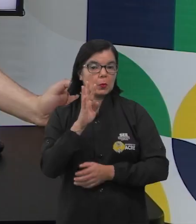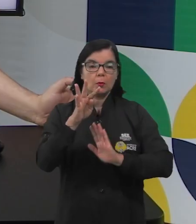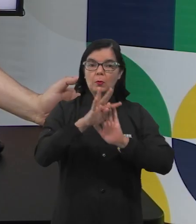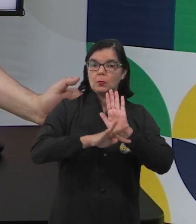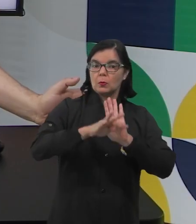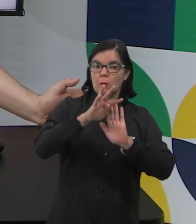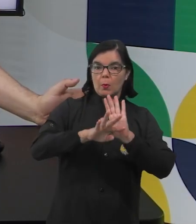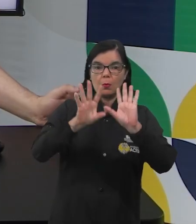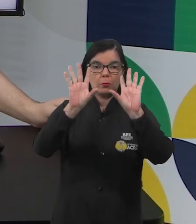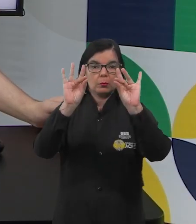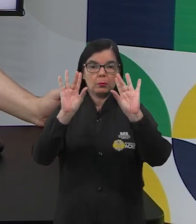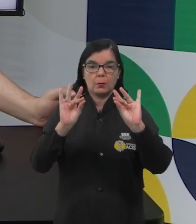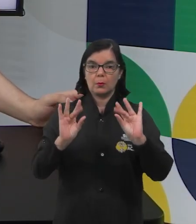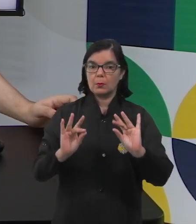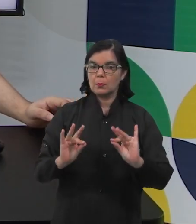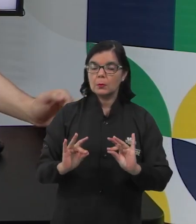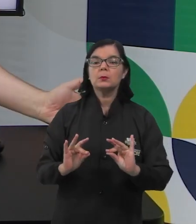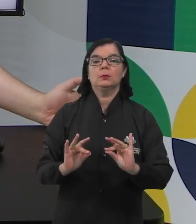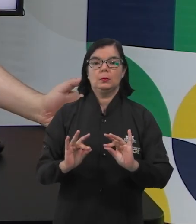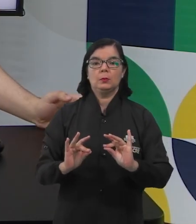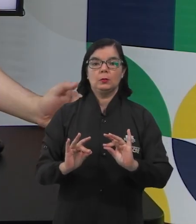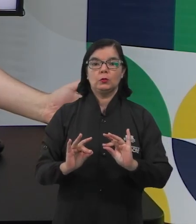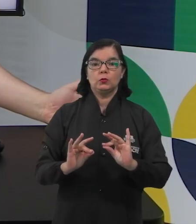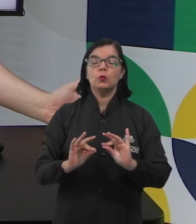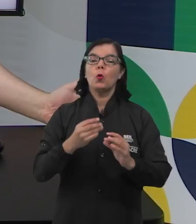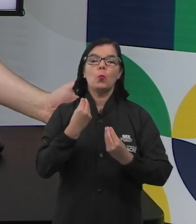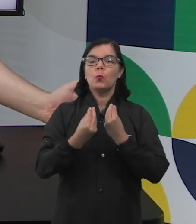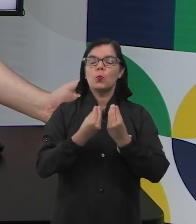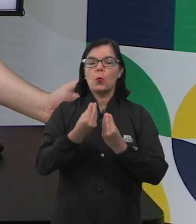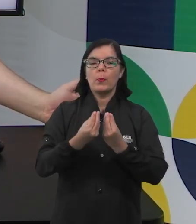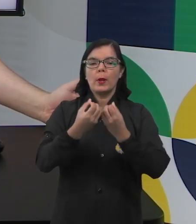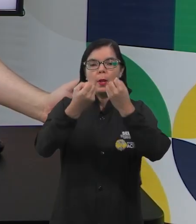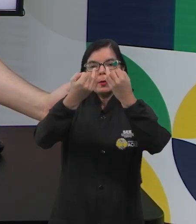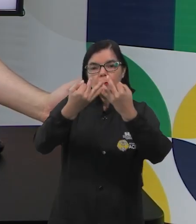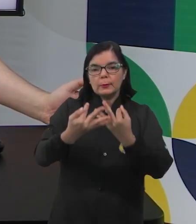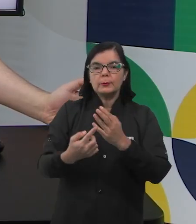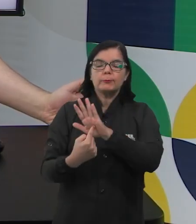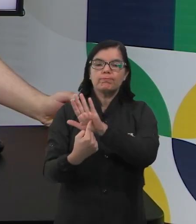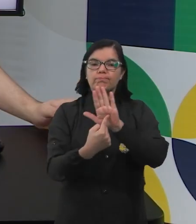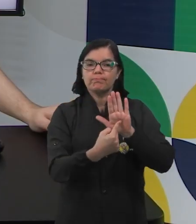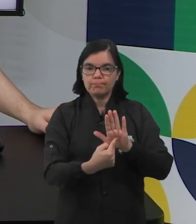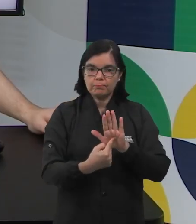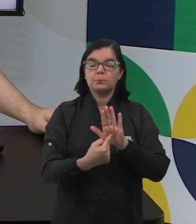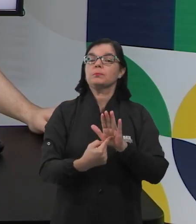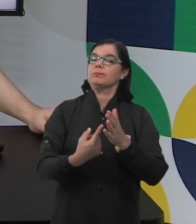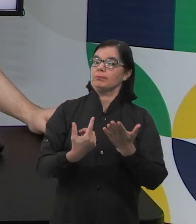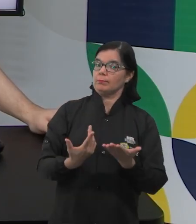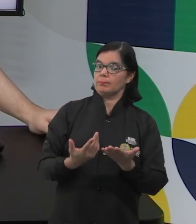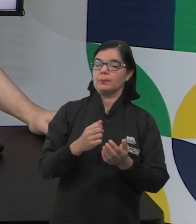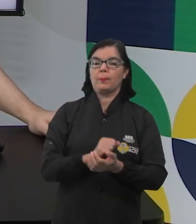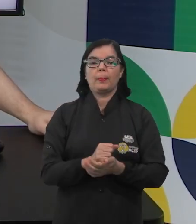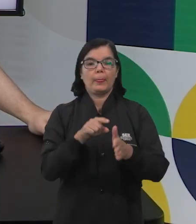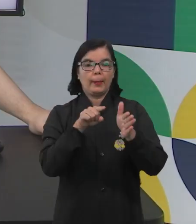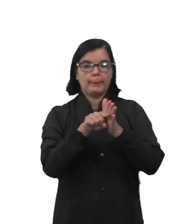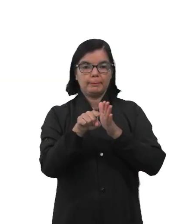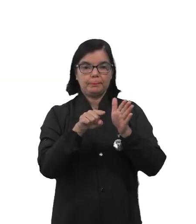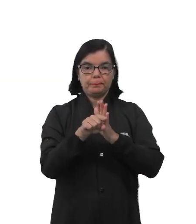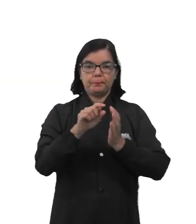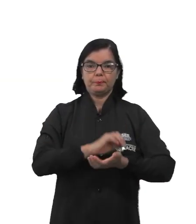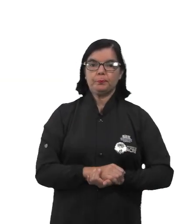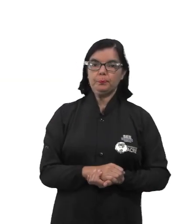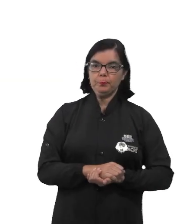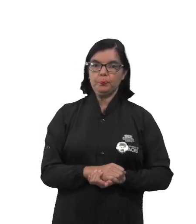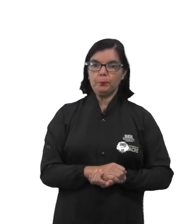está descrevendo, né, sobre essa obra, está expondo informações sobre essa obra. Bora para as alternativas.